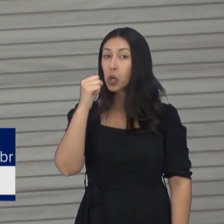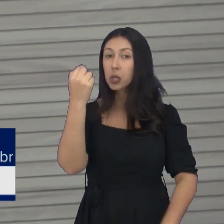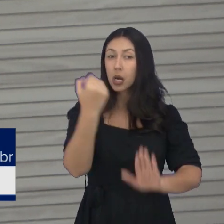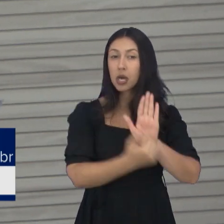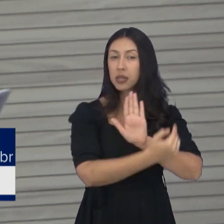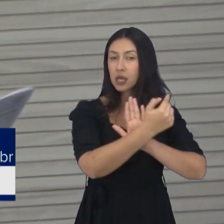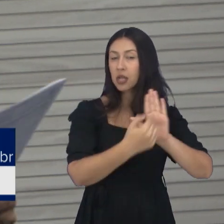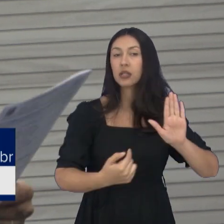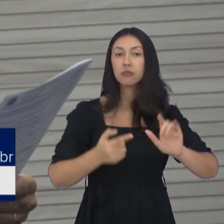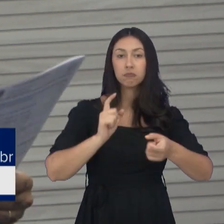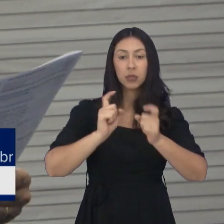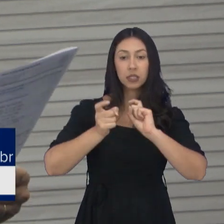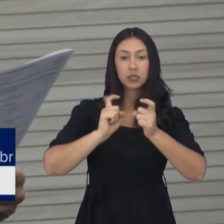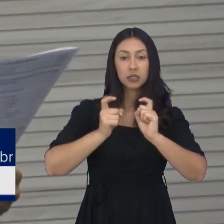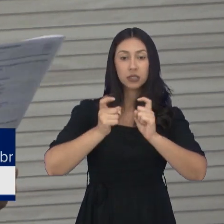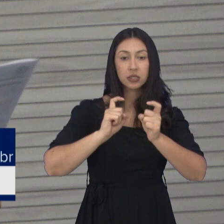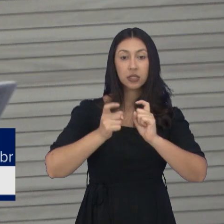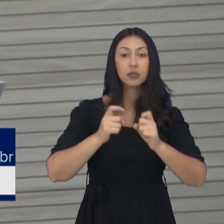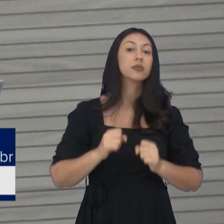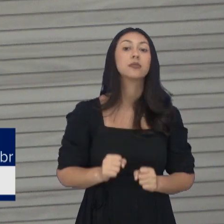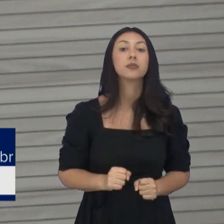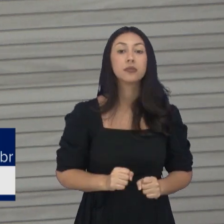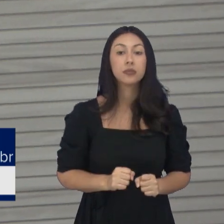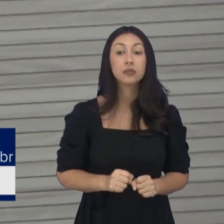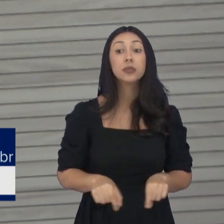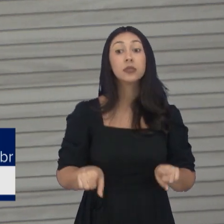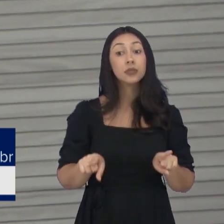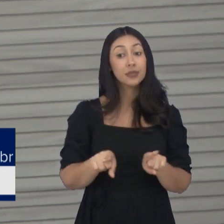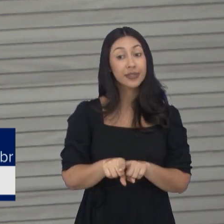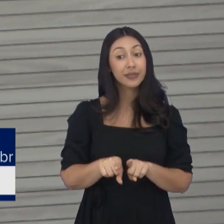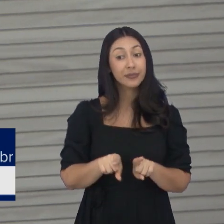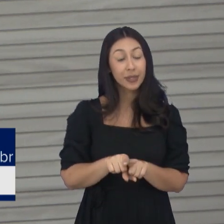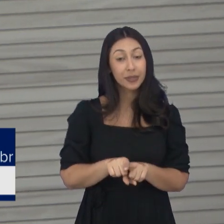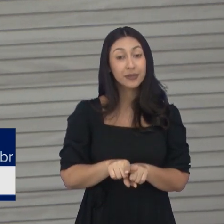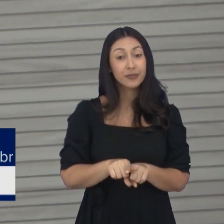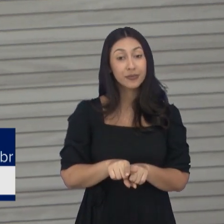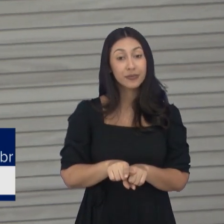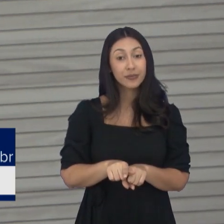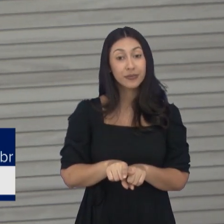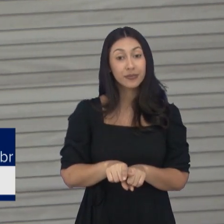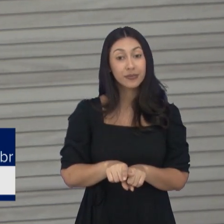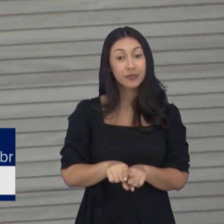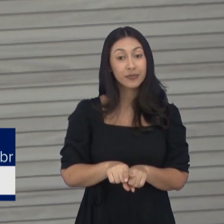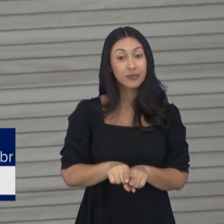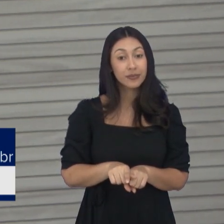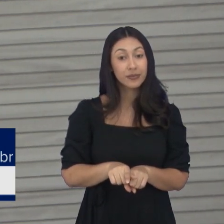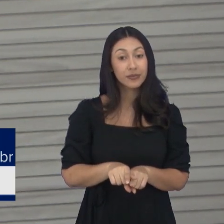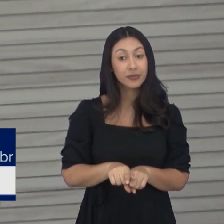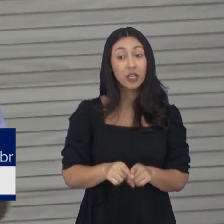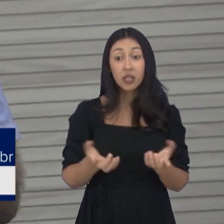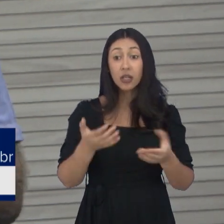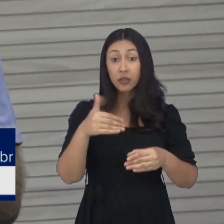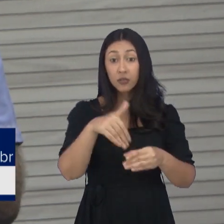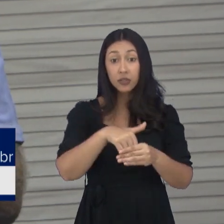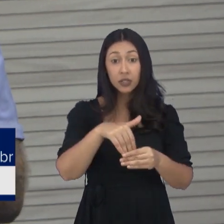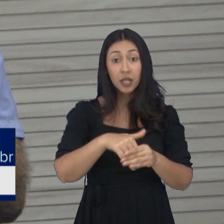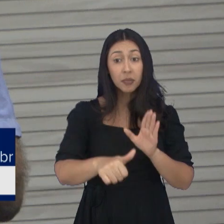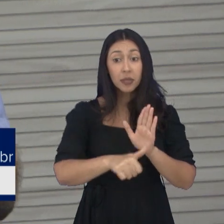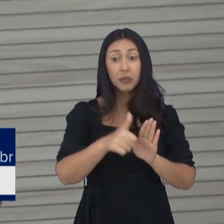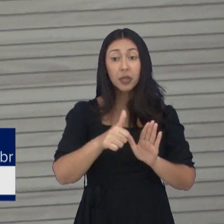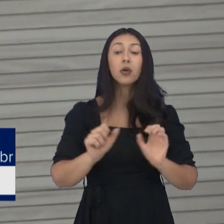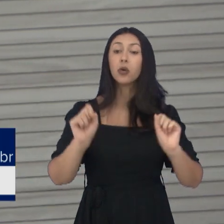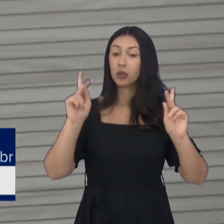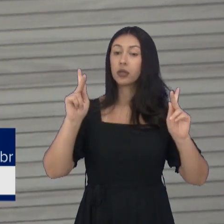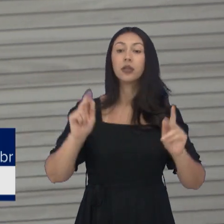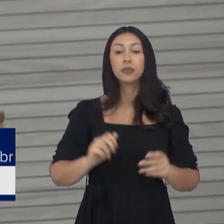2024. E também, senhor presidente, quer votar esse? Vamos votar esse primeiro? Eu já